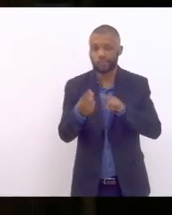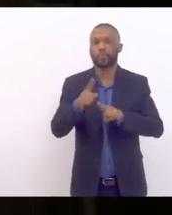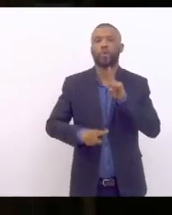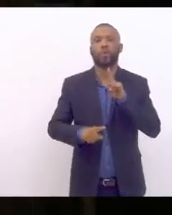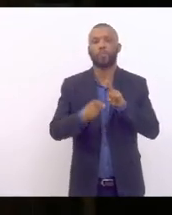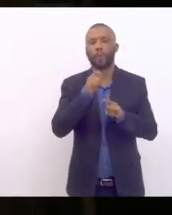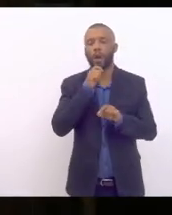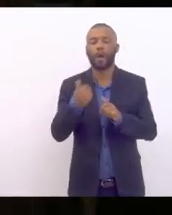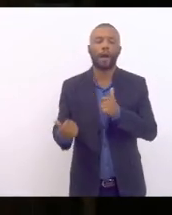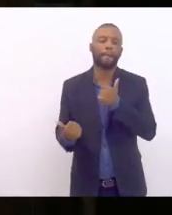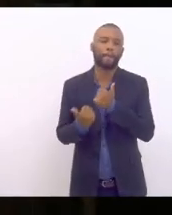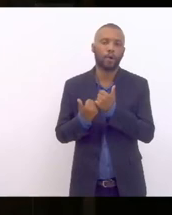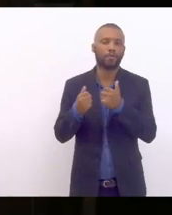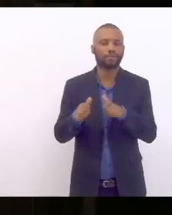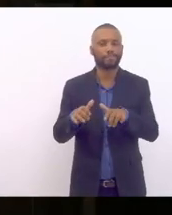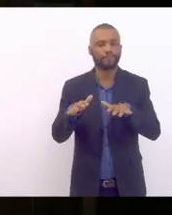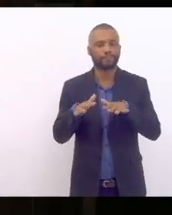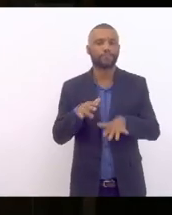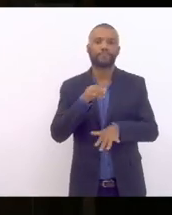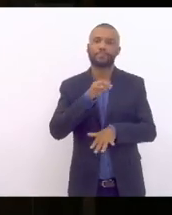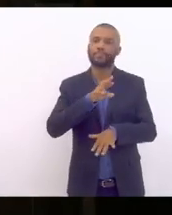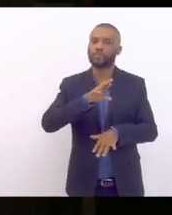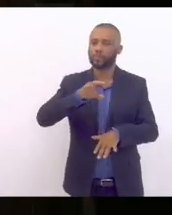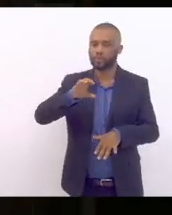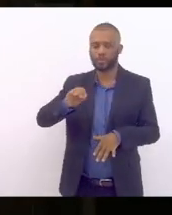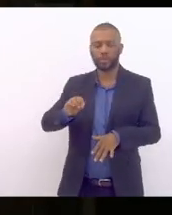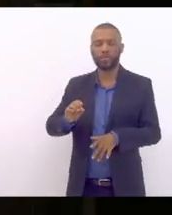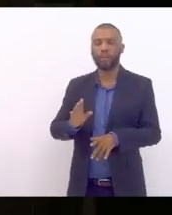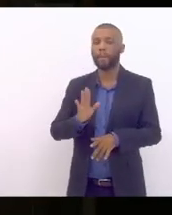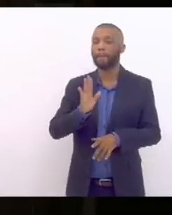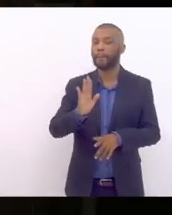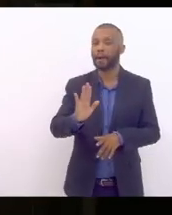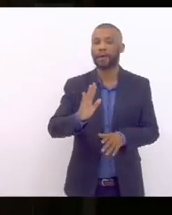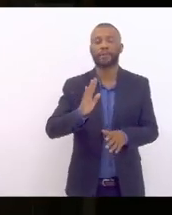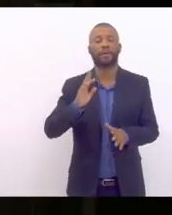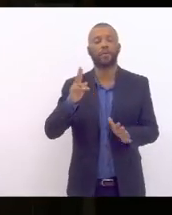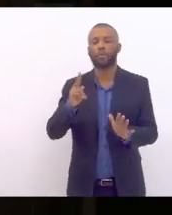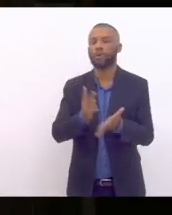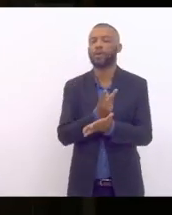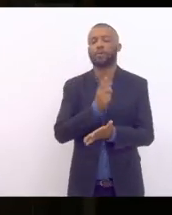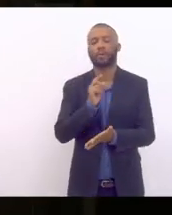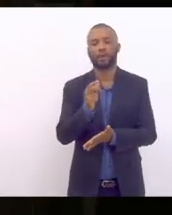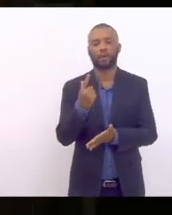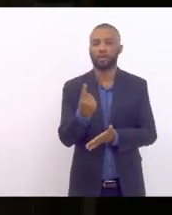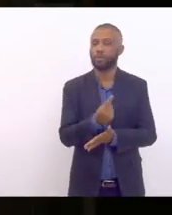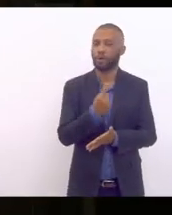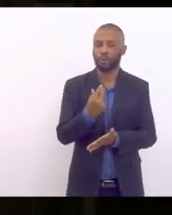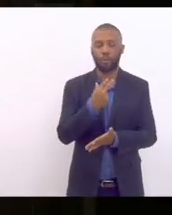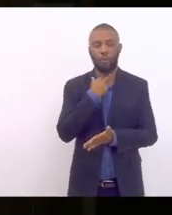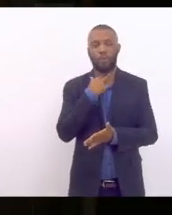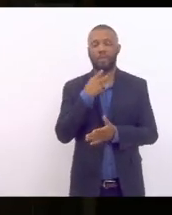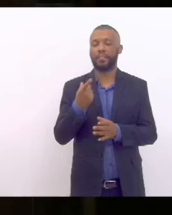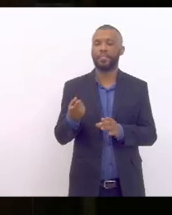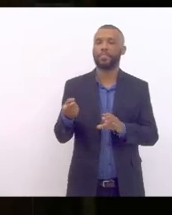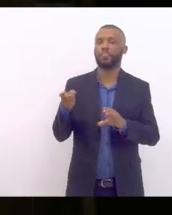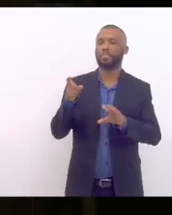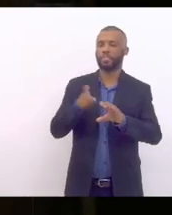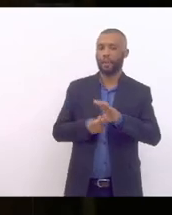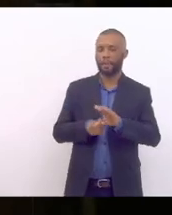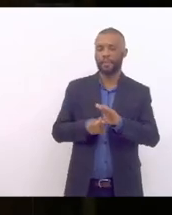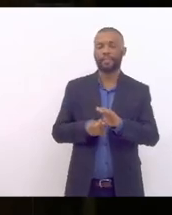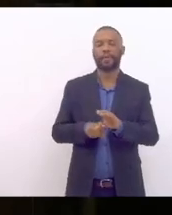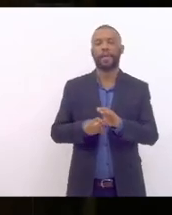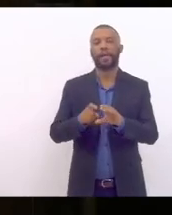do Parlamento Fluminense só que nós não podemos depender é